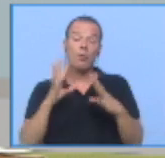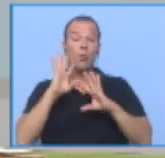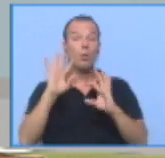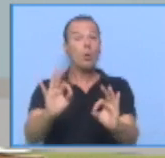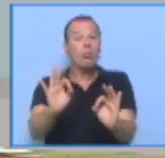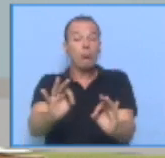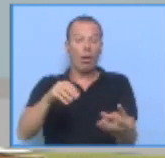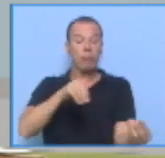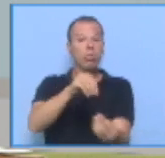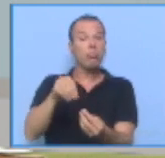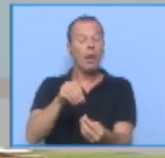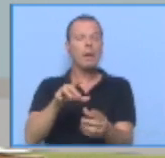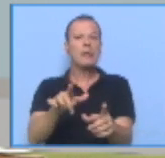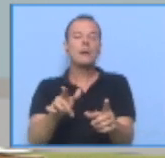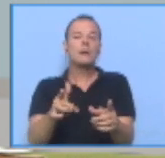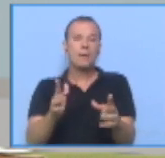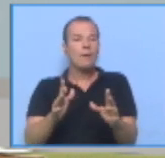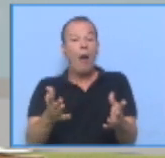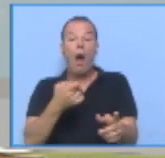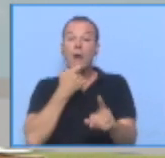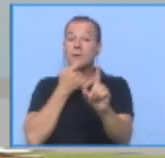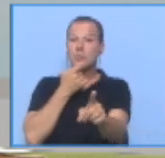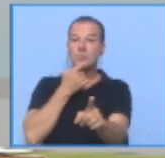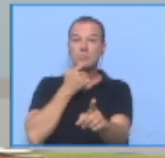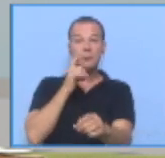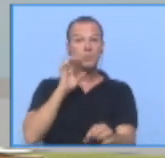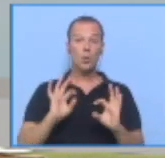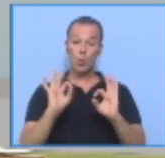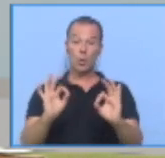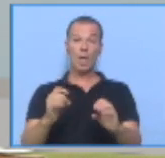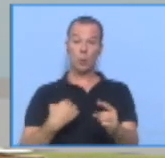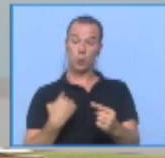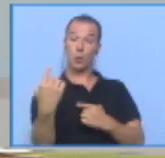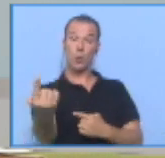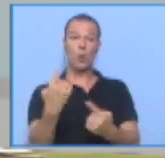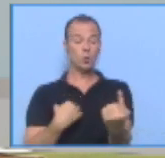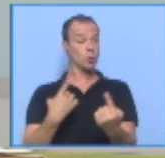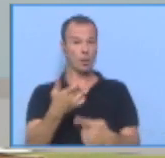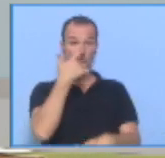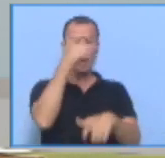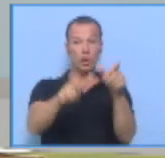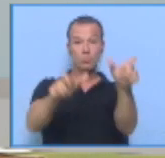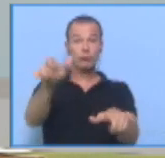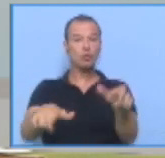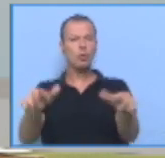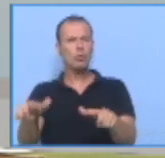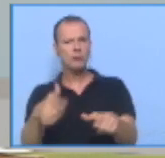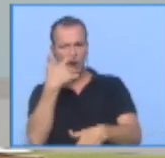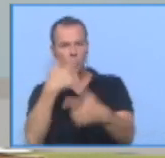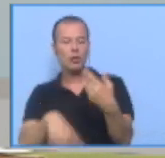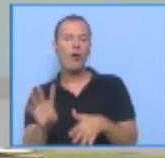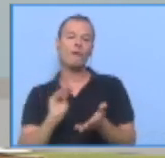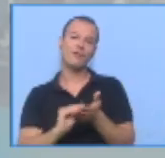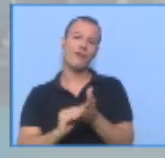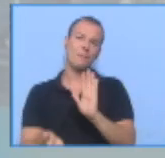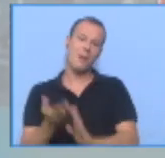não ignore nunca que o cuidado pela terra pressupõe, exige o cuidado de uns pelos outros, o cuidado pelo ser humano, o cuidado, sobretudo, pelos mais frágeis. Daí